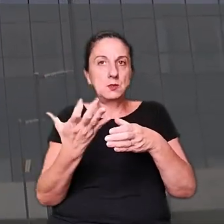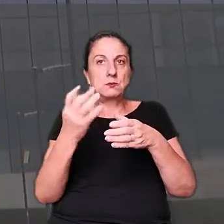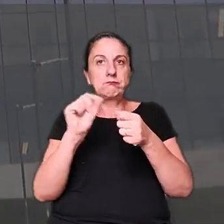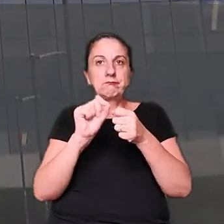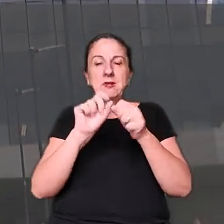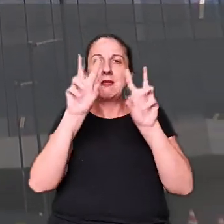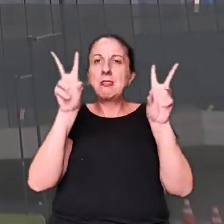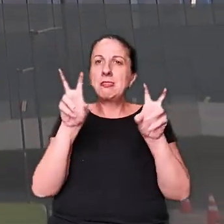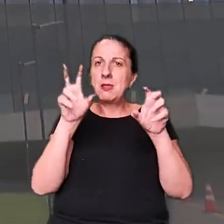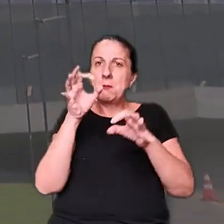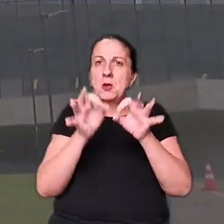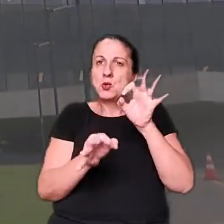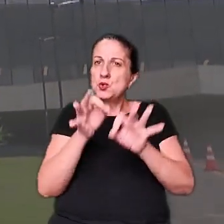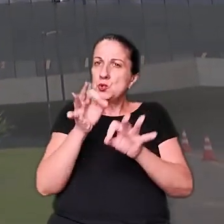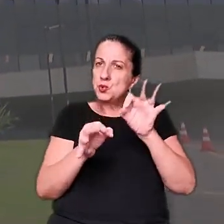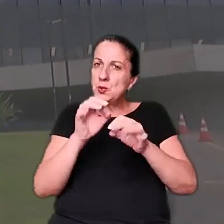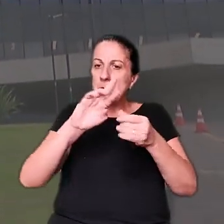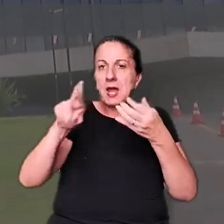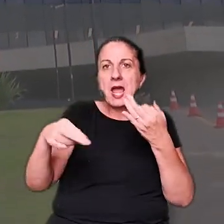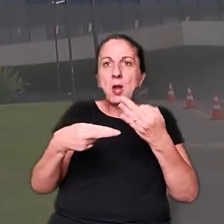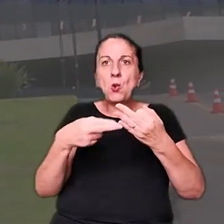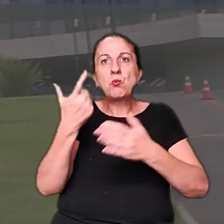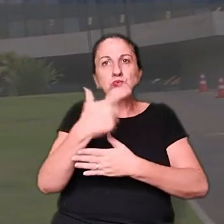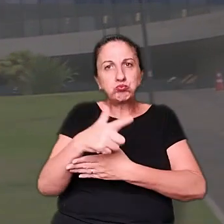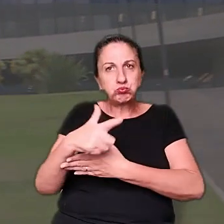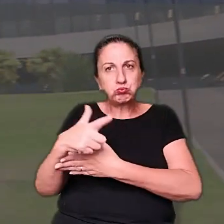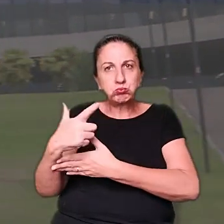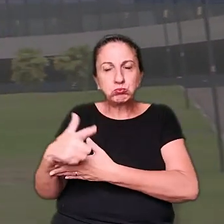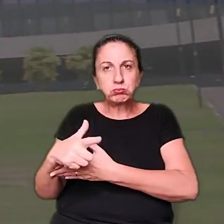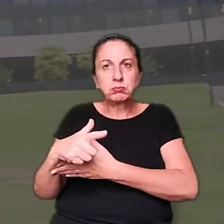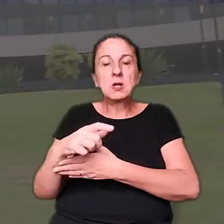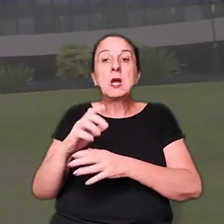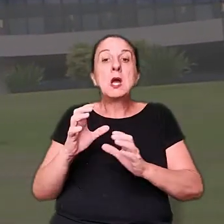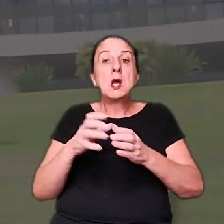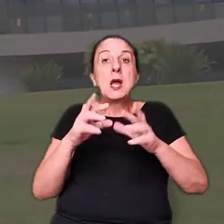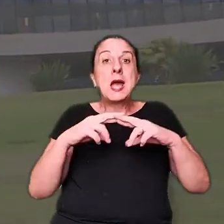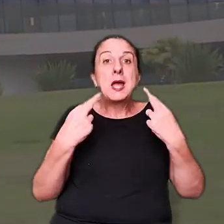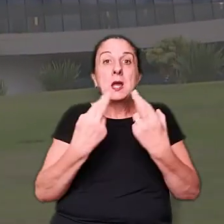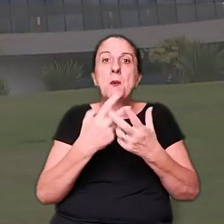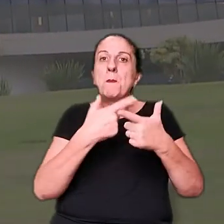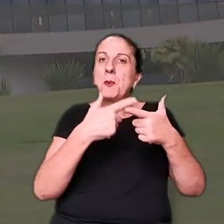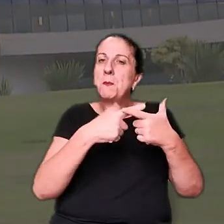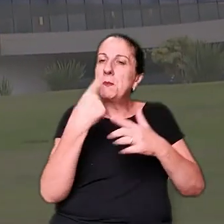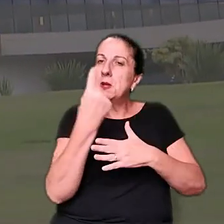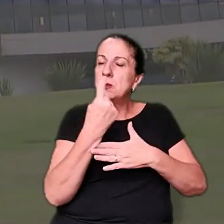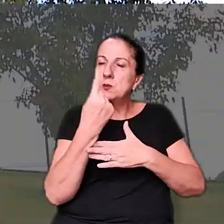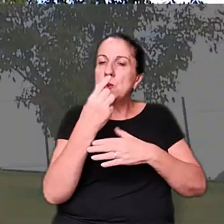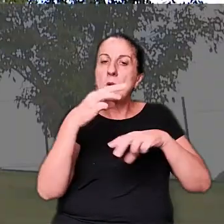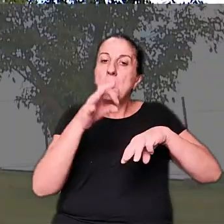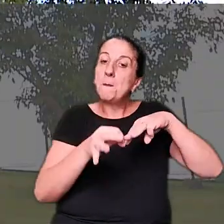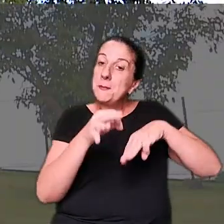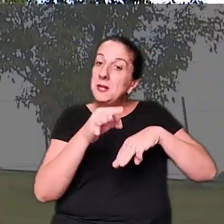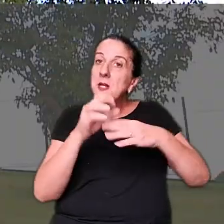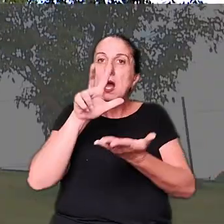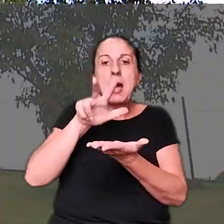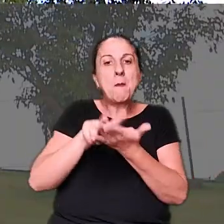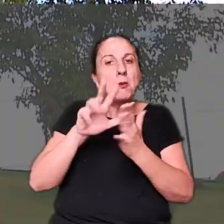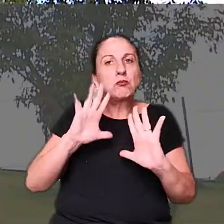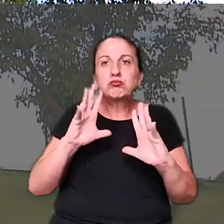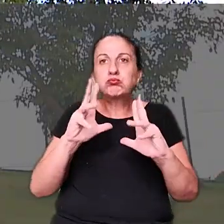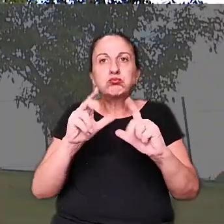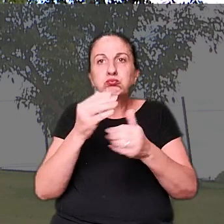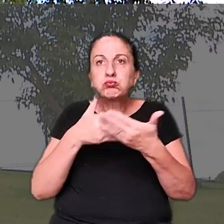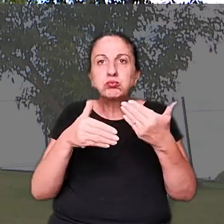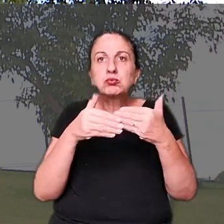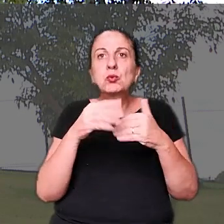decidiu submeter o tema a julgamento de recursos repetitivos. Na seção 1 de dissídios individuais, os ministros aprovaram,